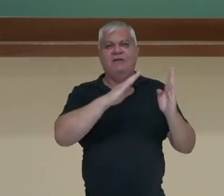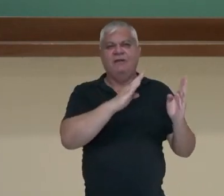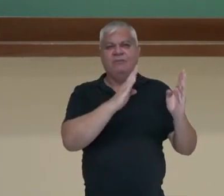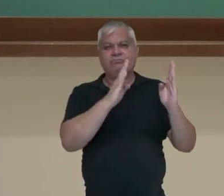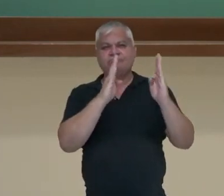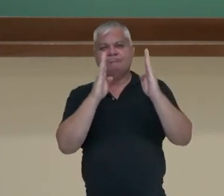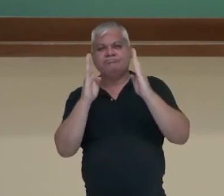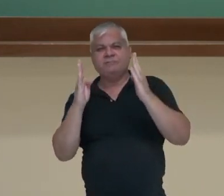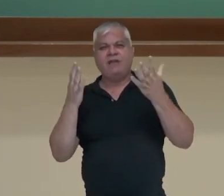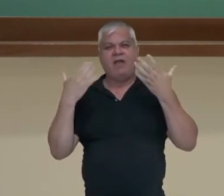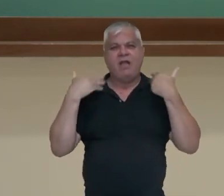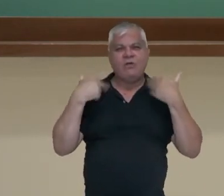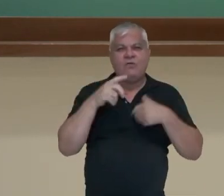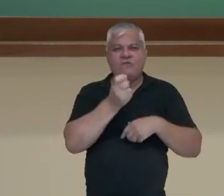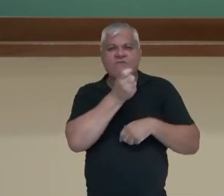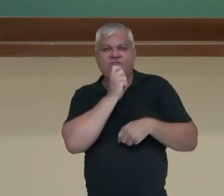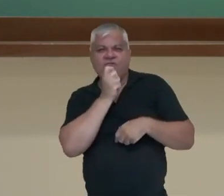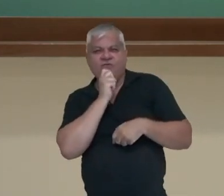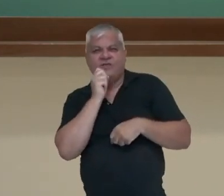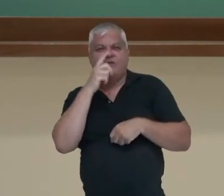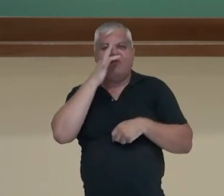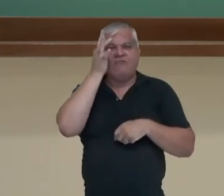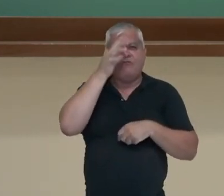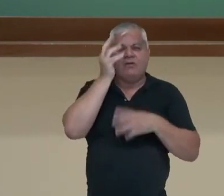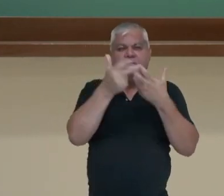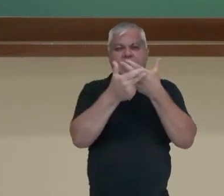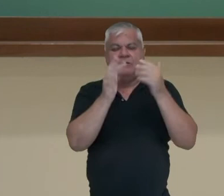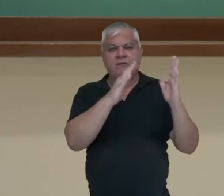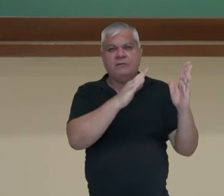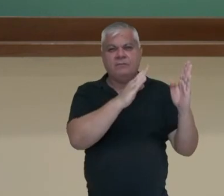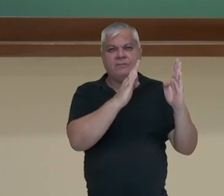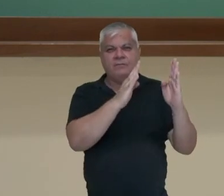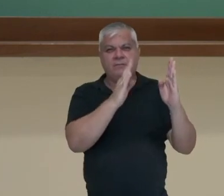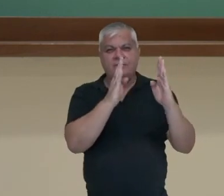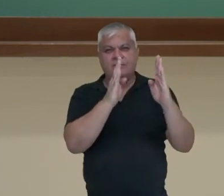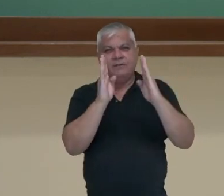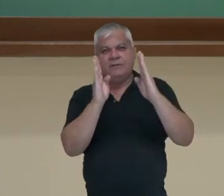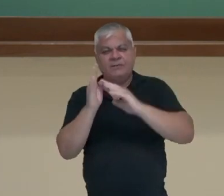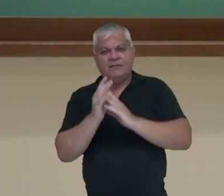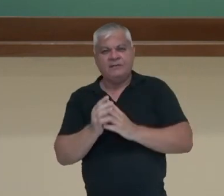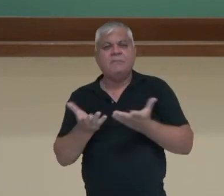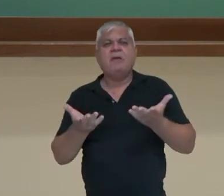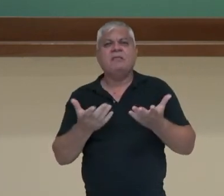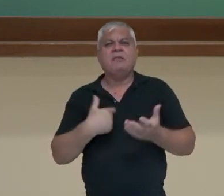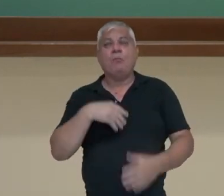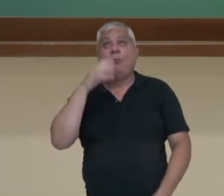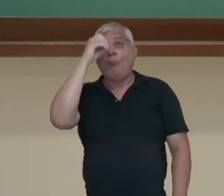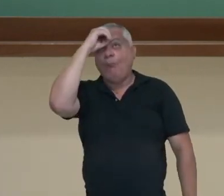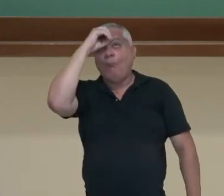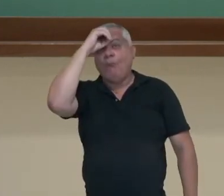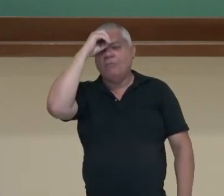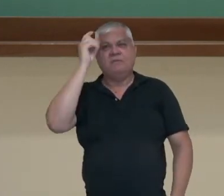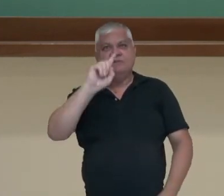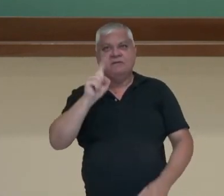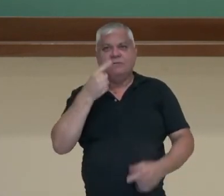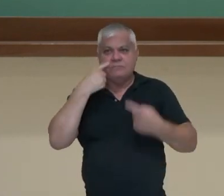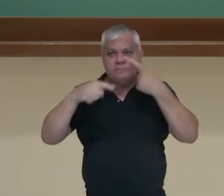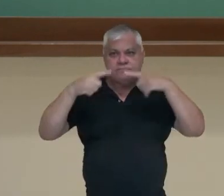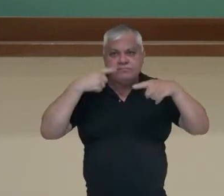né? Imagina você não saber o horário, perder a noção do tempo, a gente fala, né? Claro que a gente não vive sem.